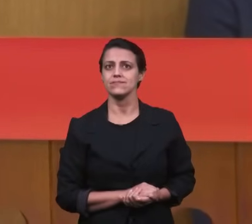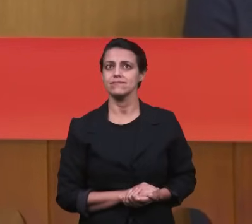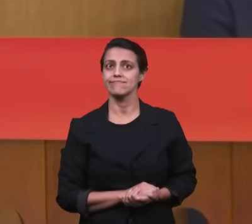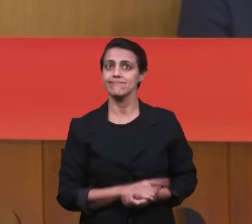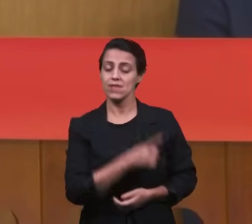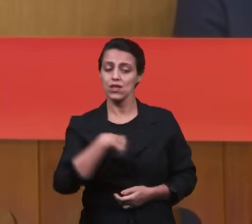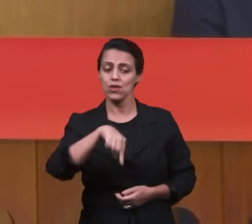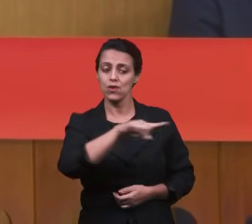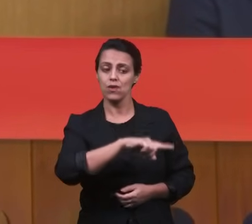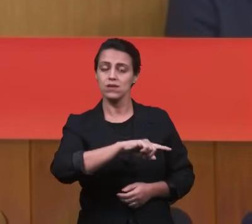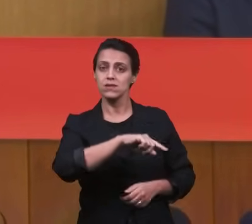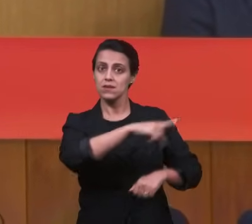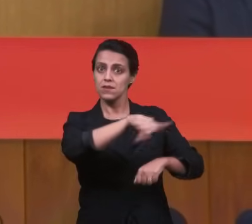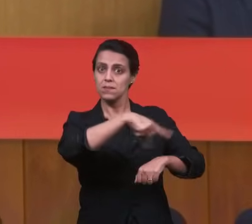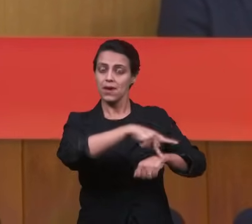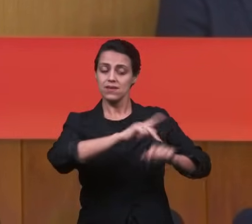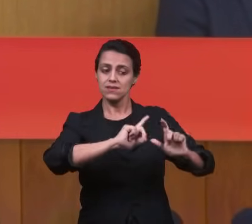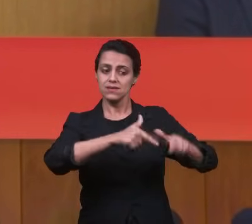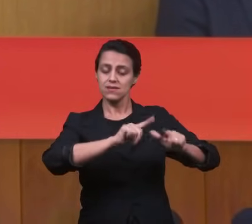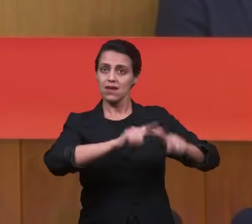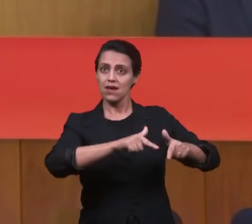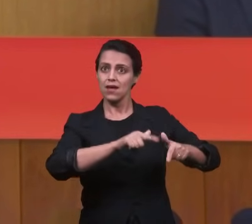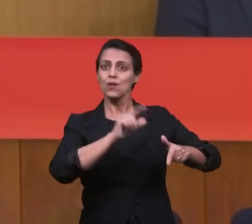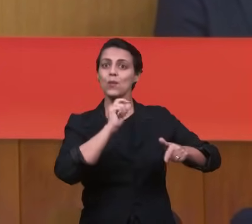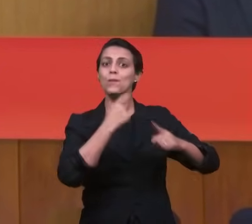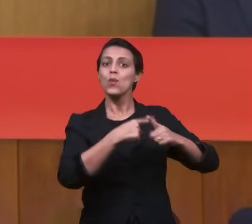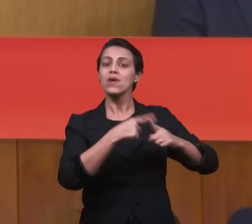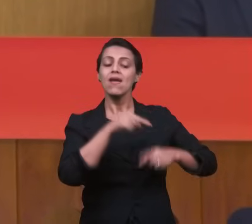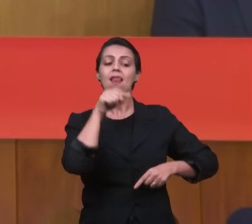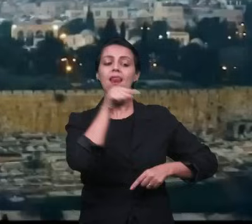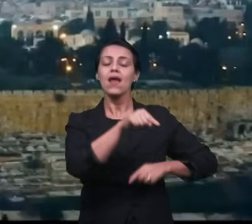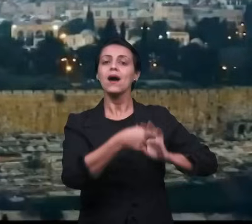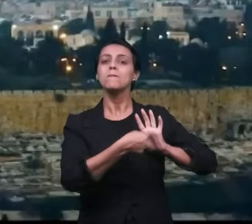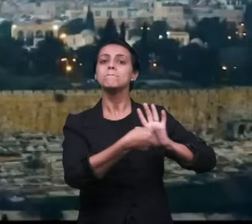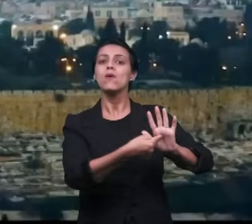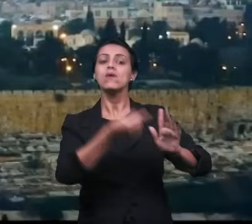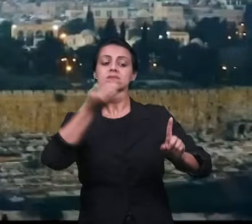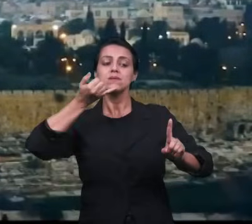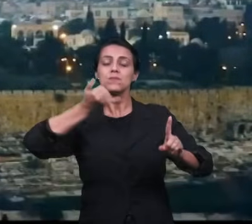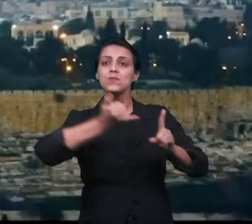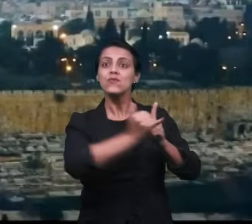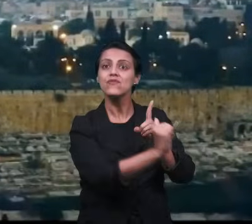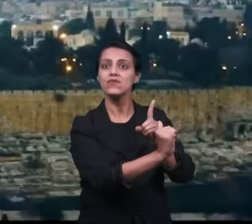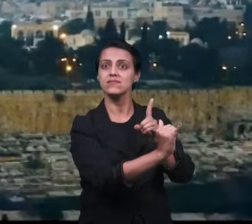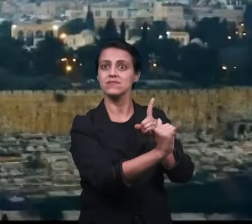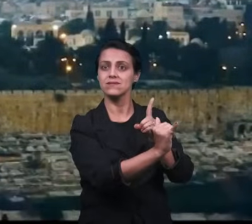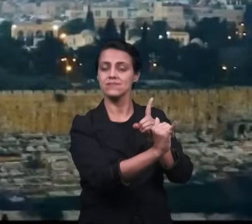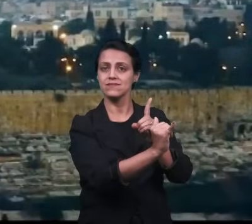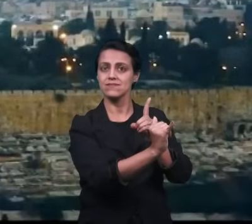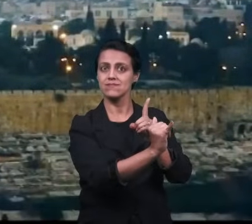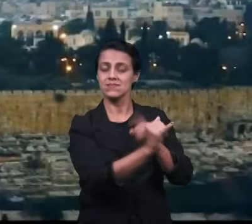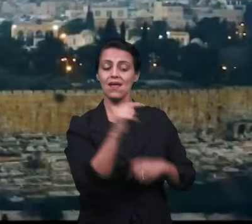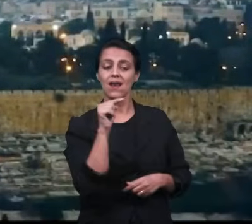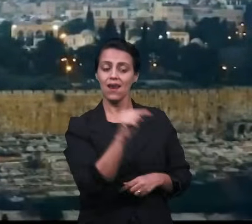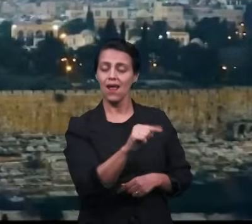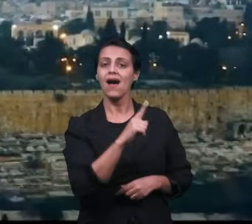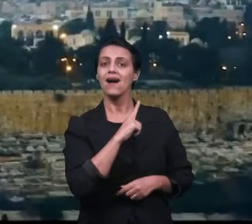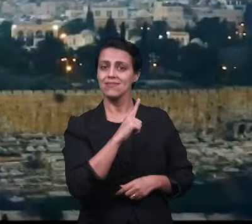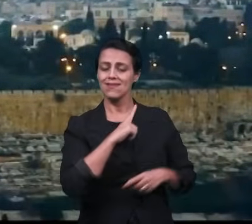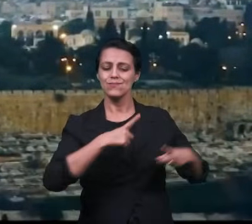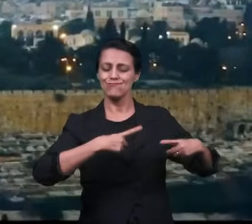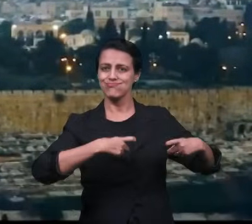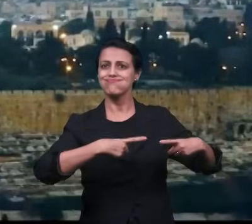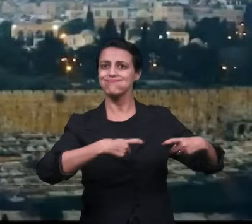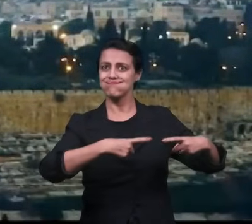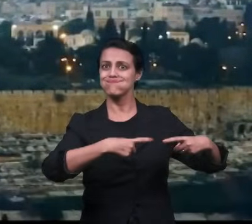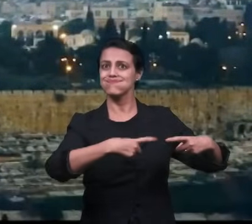estamos falando sobre o aspecto profético. Israel está lá, na briga lá, em volta,